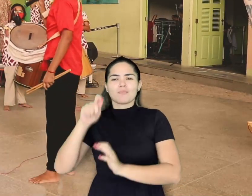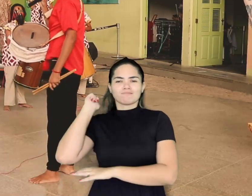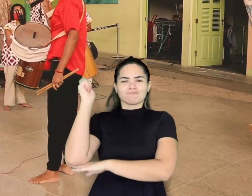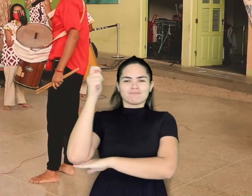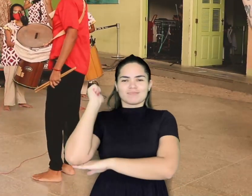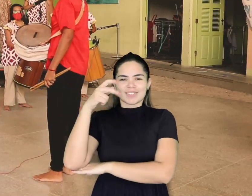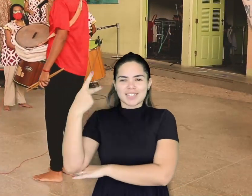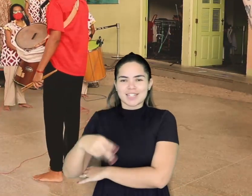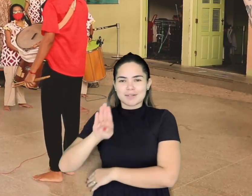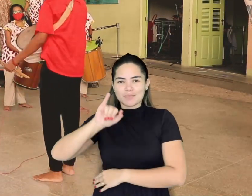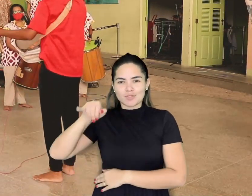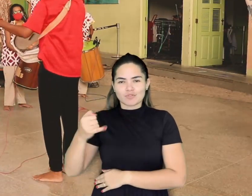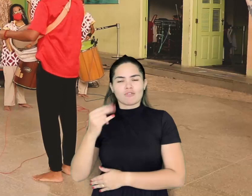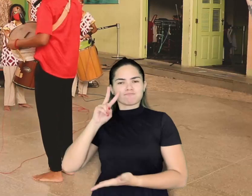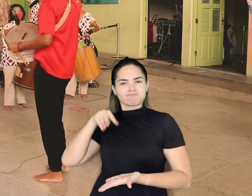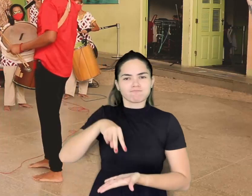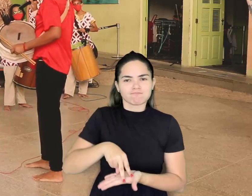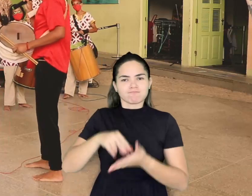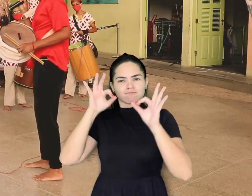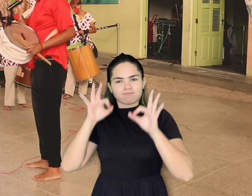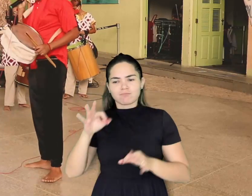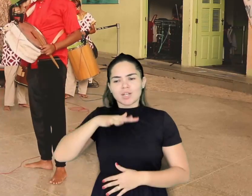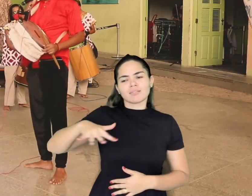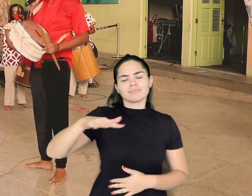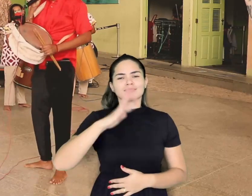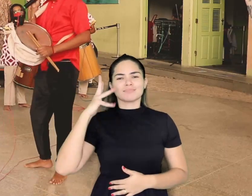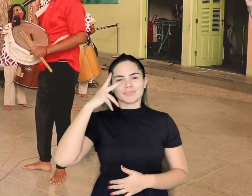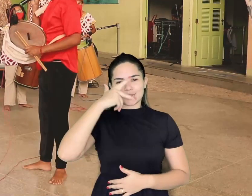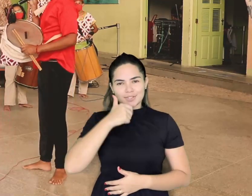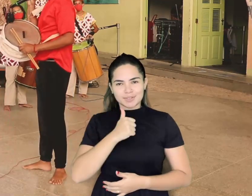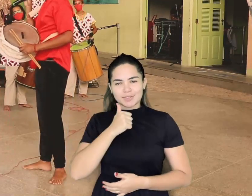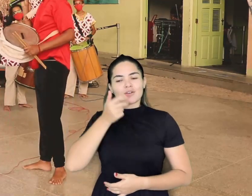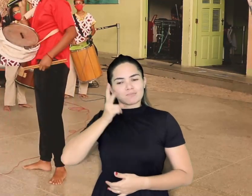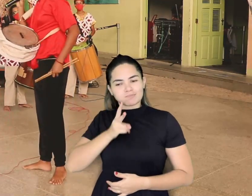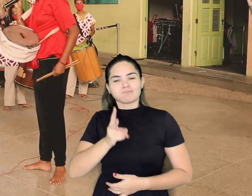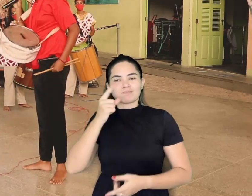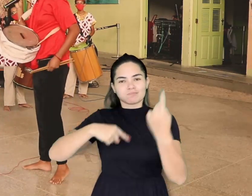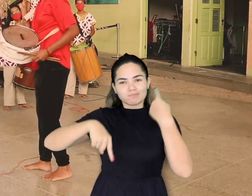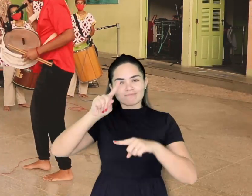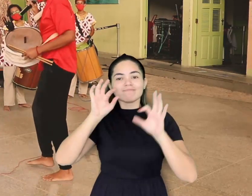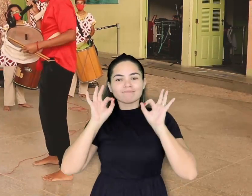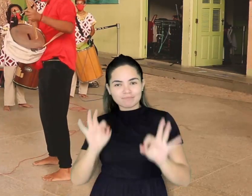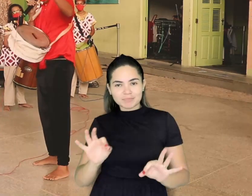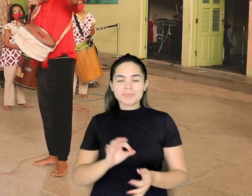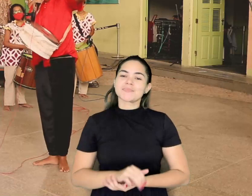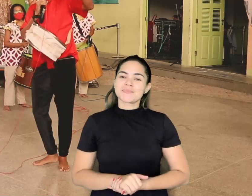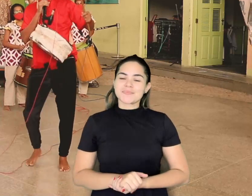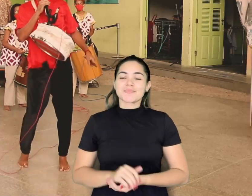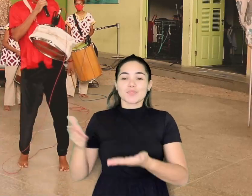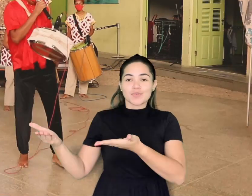Maracatu Nação Bom Jardim existir, né? Se firmar nesse bairro tão bonito. Vamos plantar? Vamos colher.